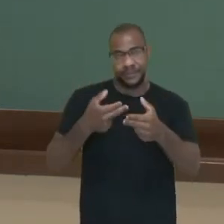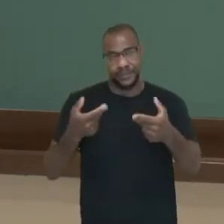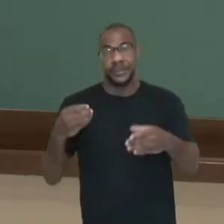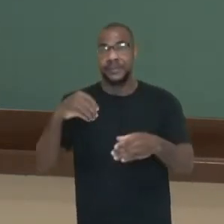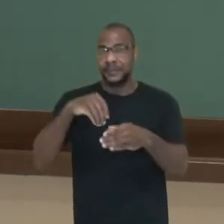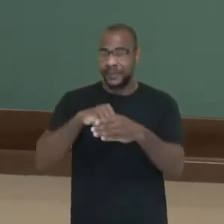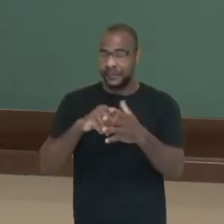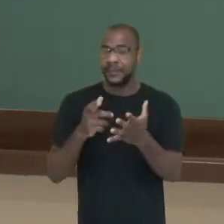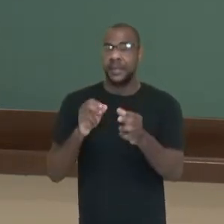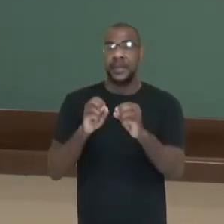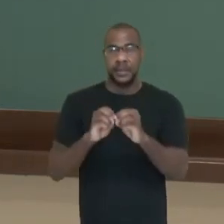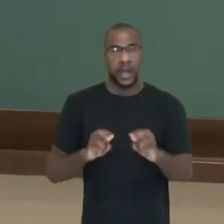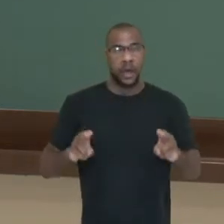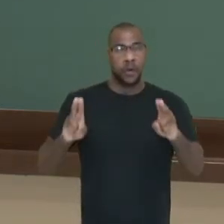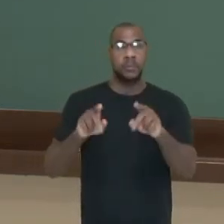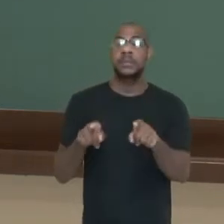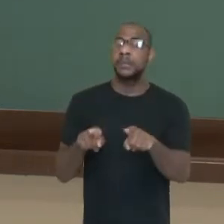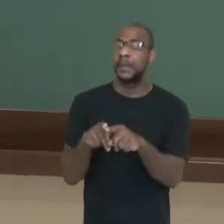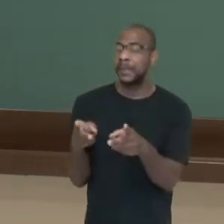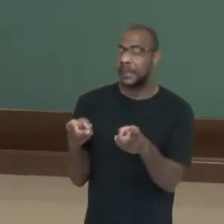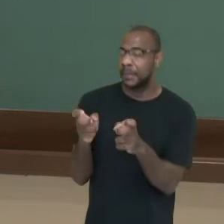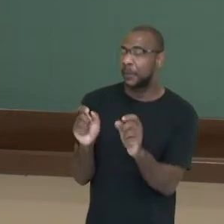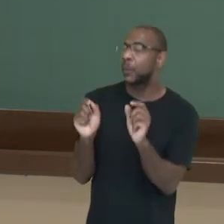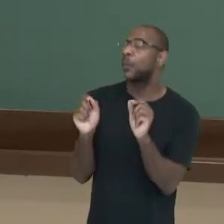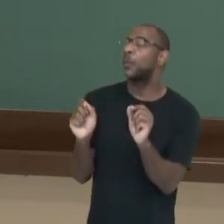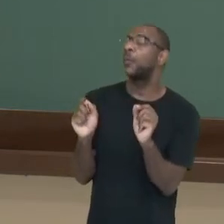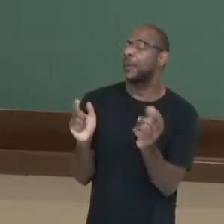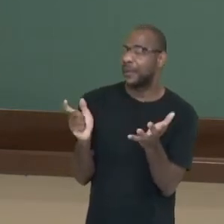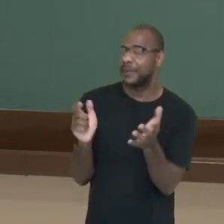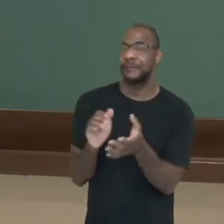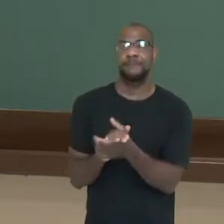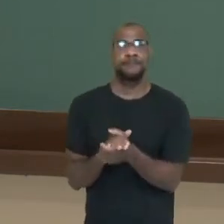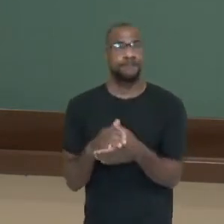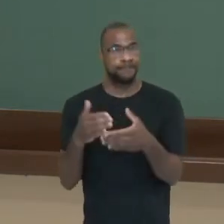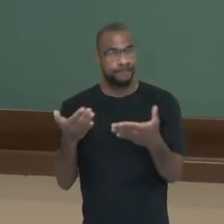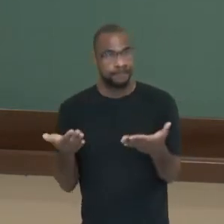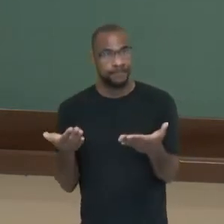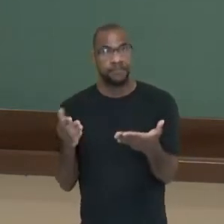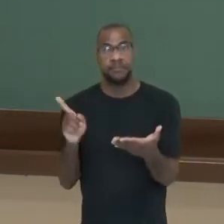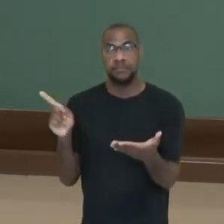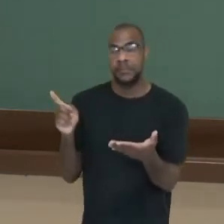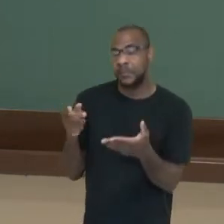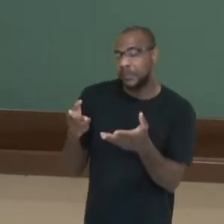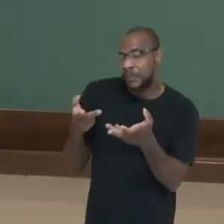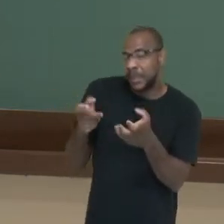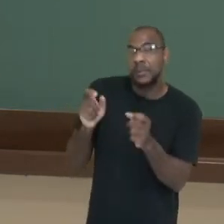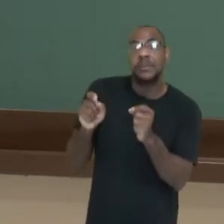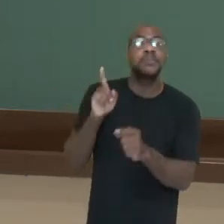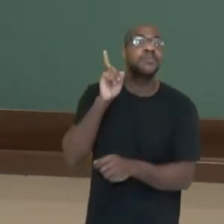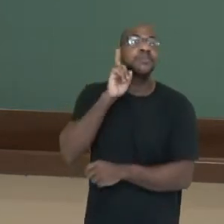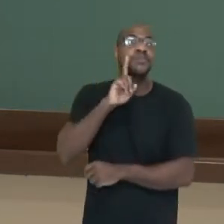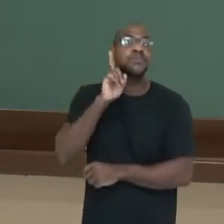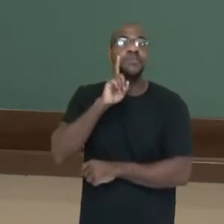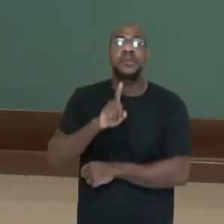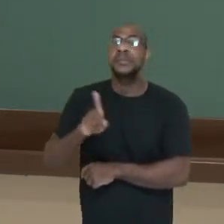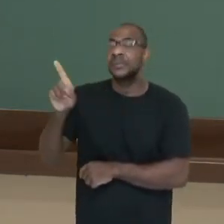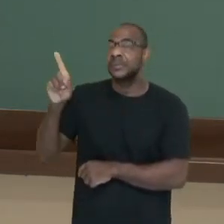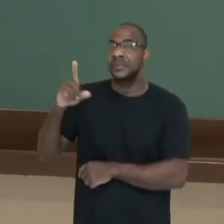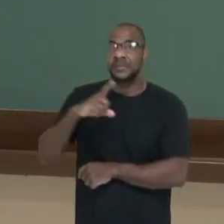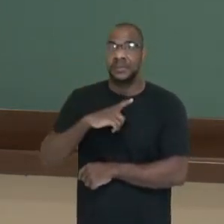ONU. Também percebemos que, de acordo com o que estou falando, dá a impressão de que Estados Unidos estabeleceu uma